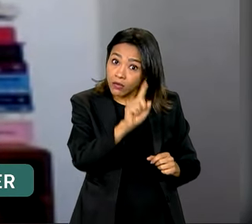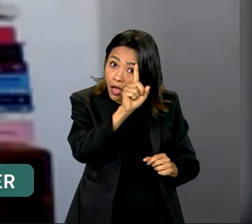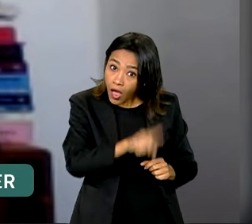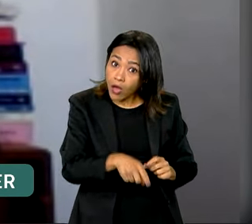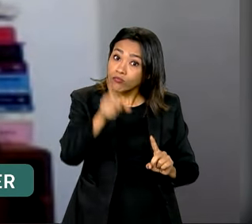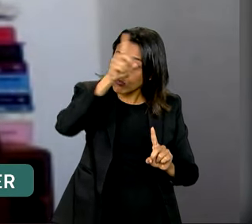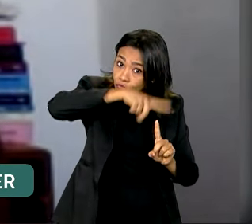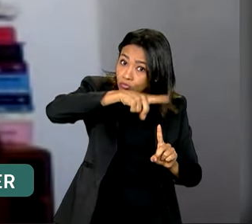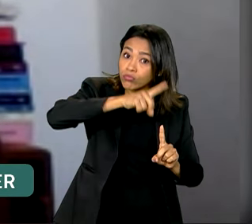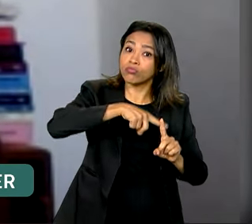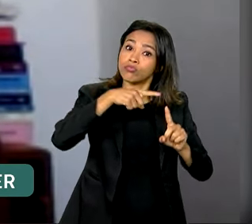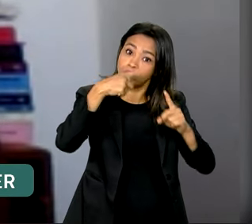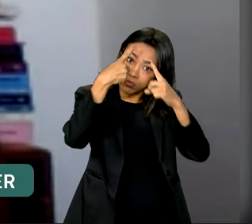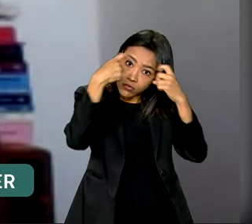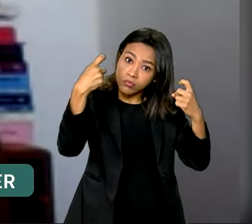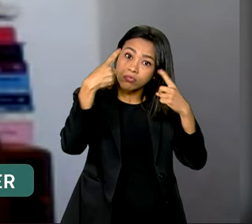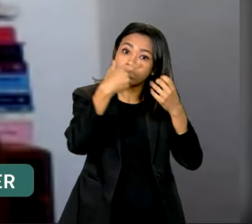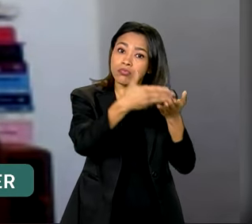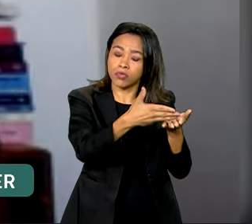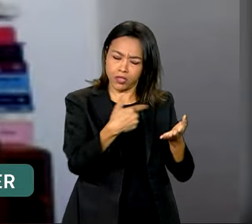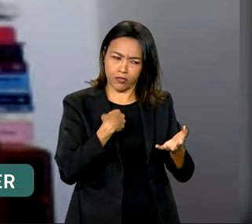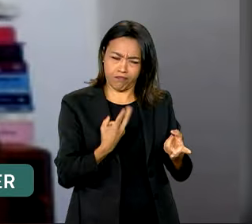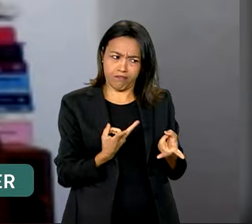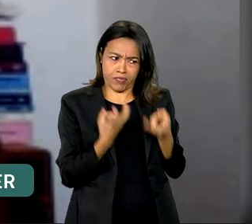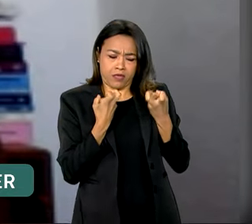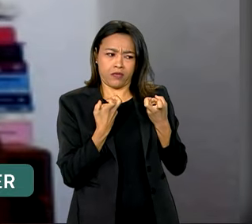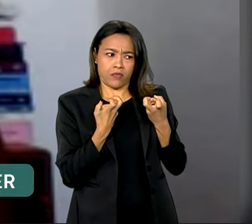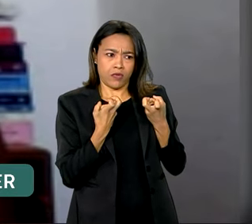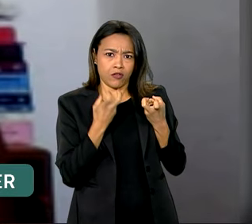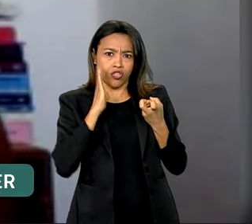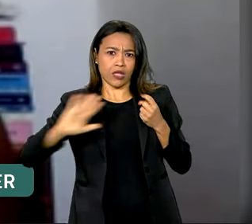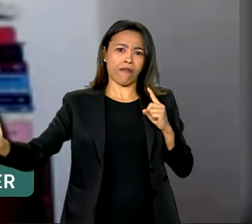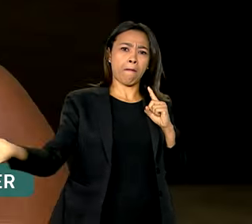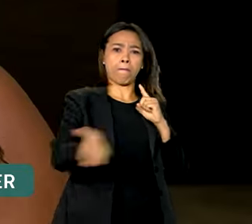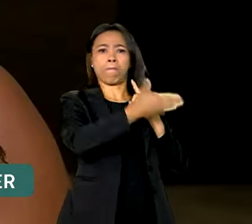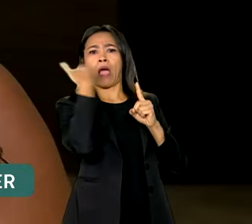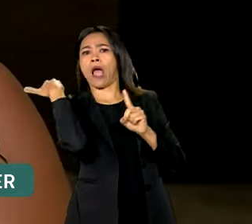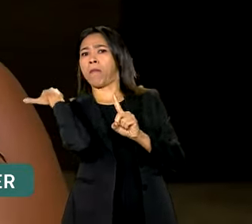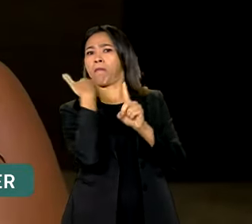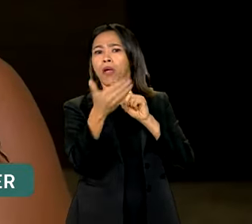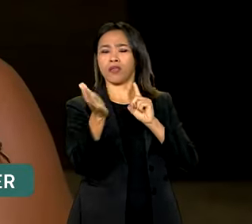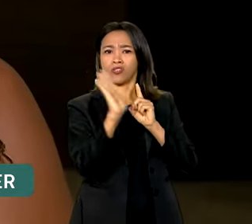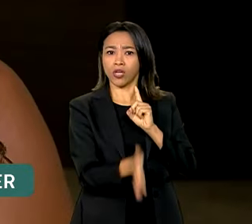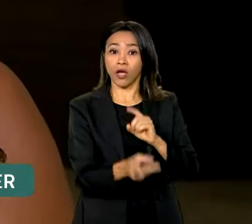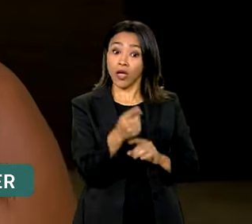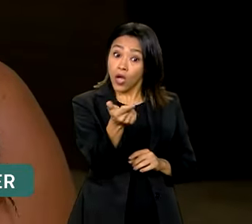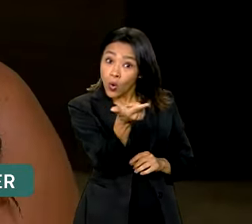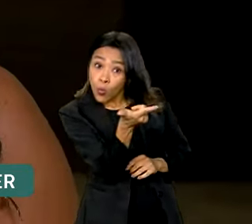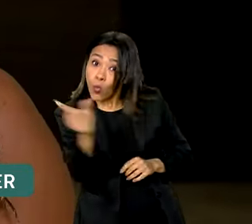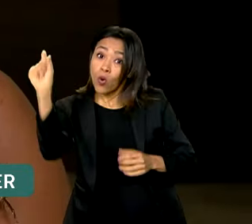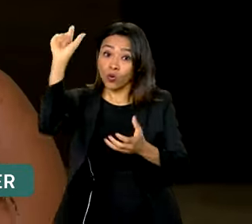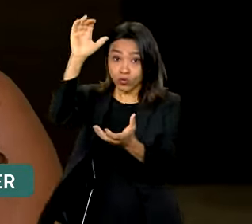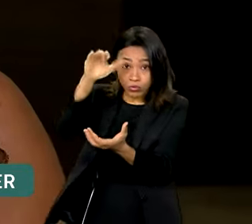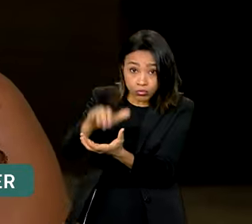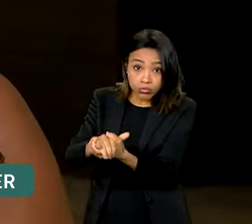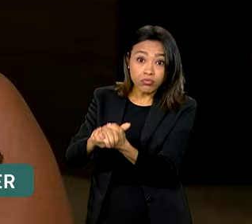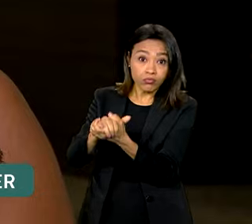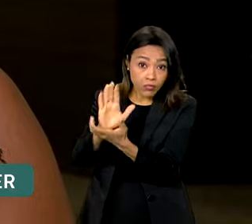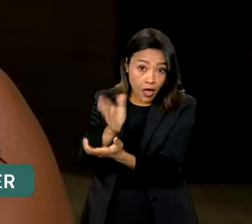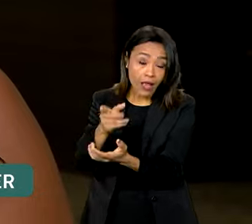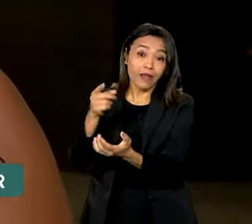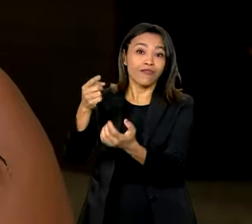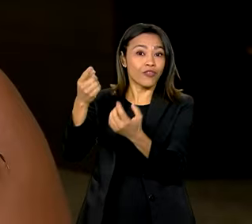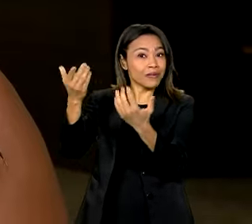alguém. E quando eu percebi, eu estava apanhando, literalmente. No outro relacionamento que teve, a violência